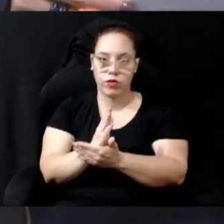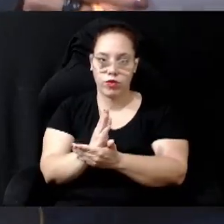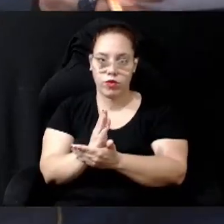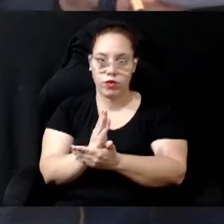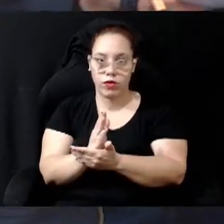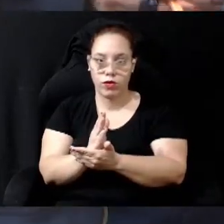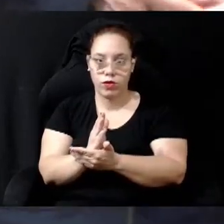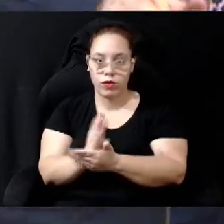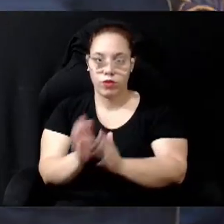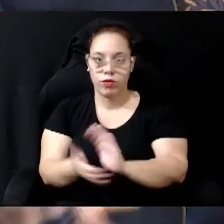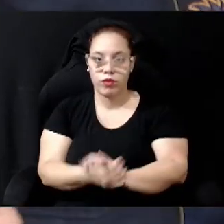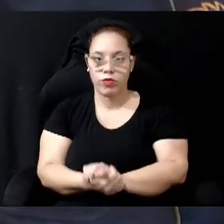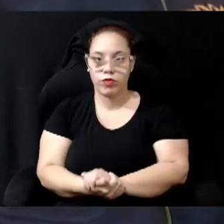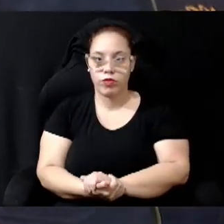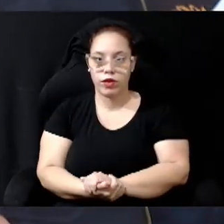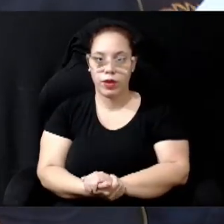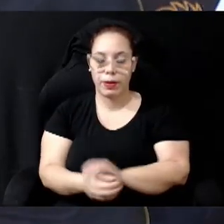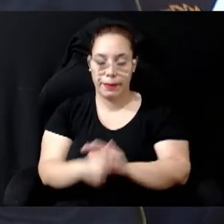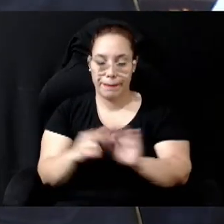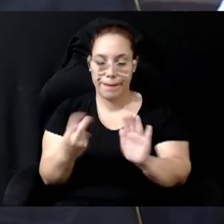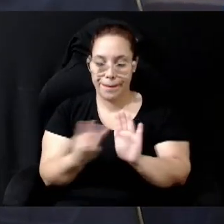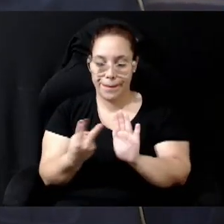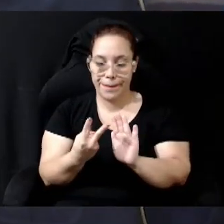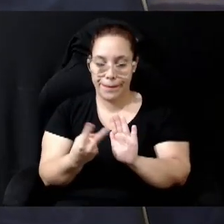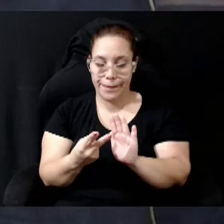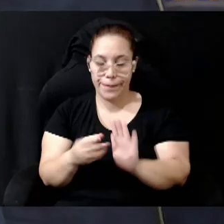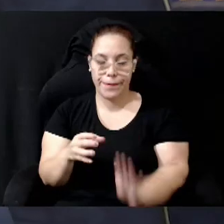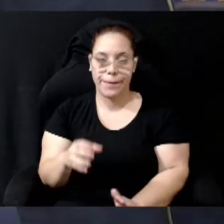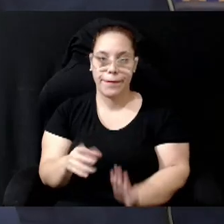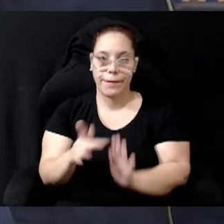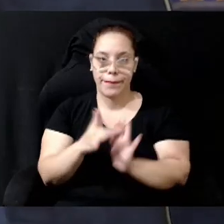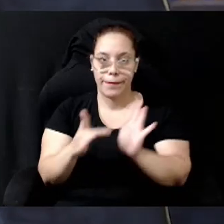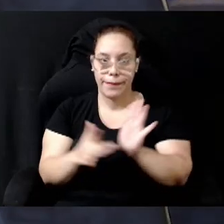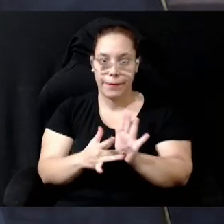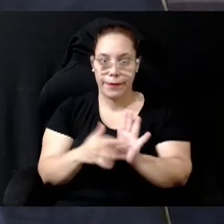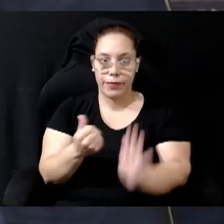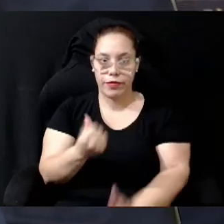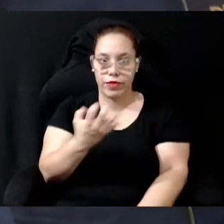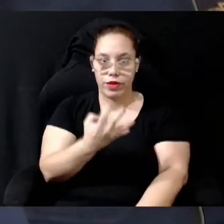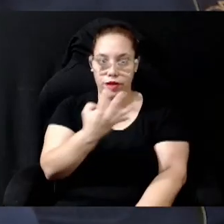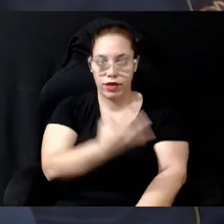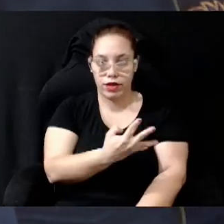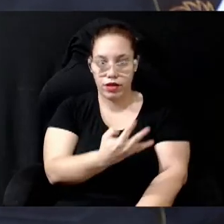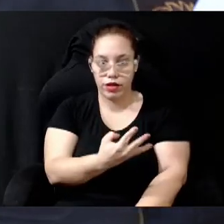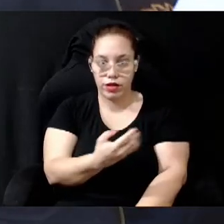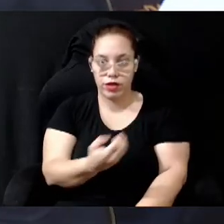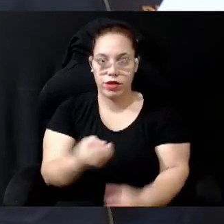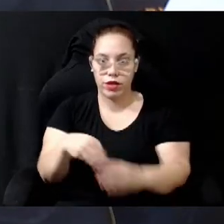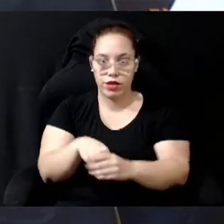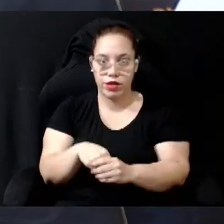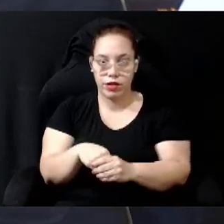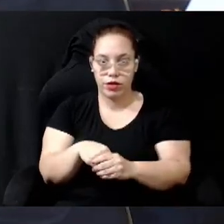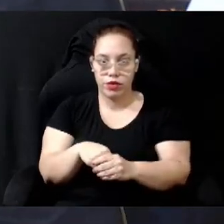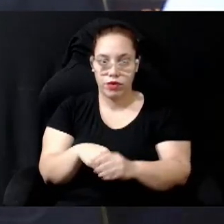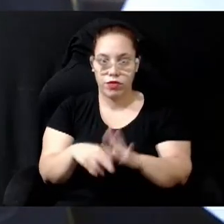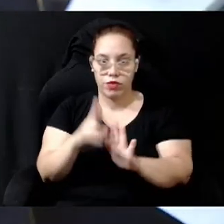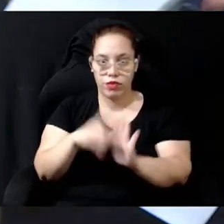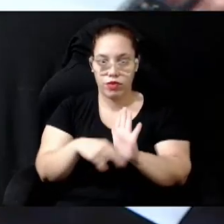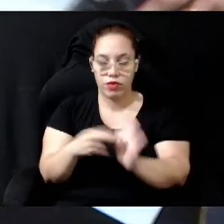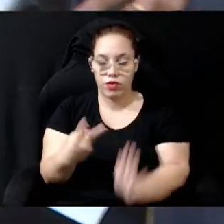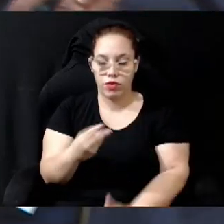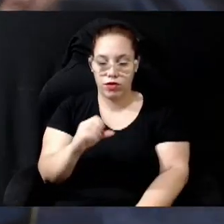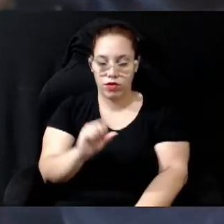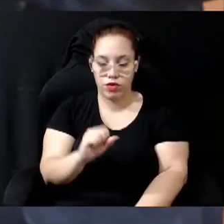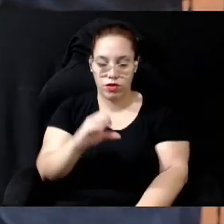aprovada. Item 2, incluído na pauta nos termos do artigo 144 do Regimento Interno, mediante requerimento